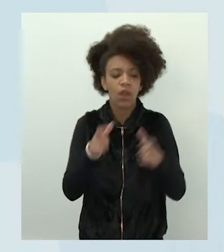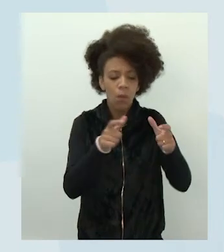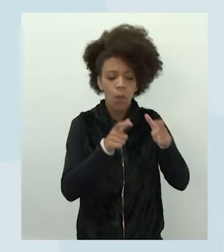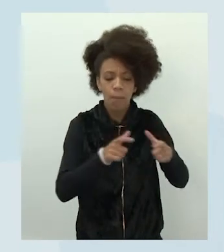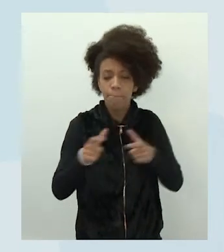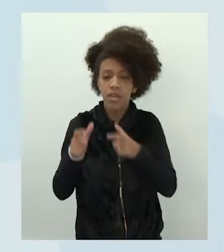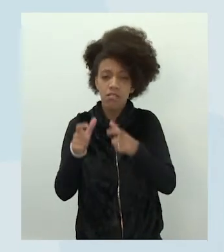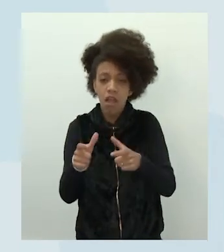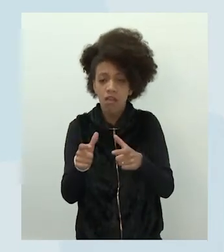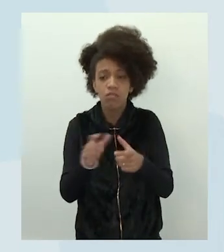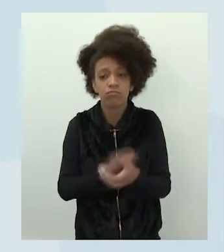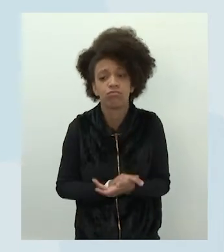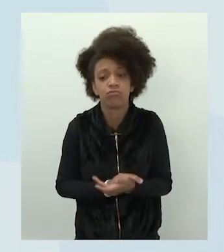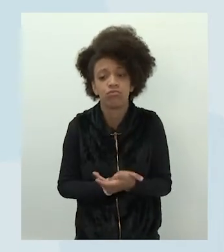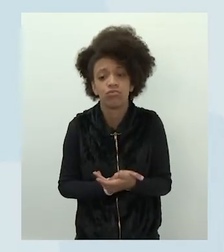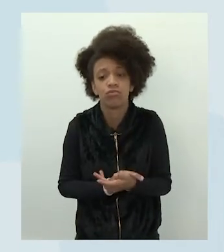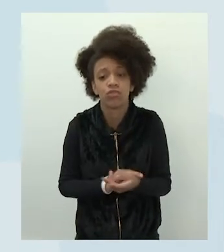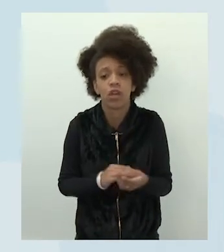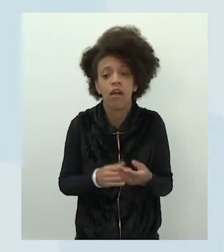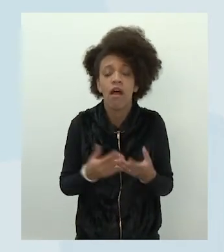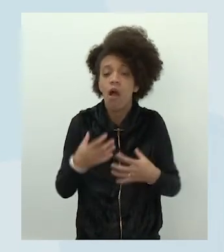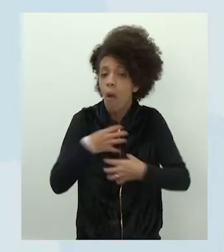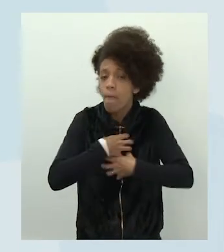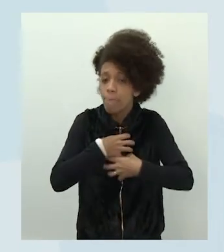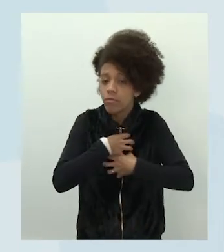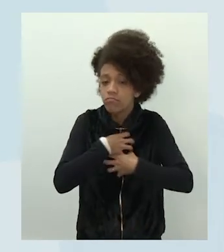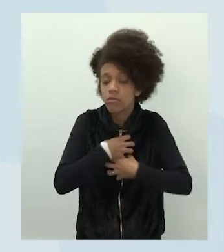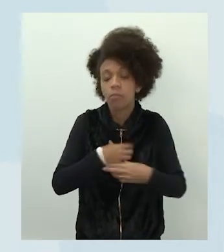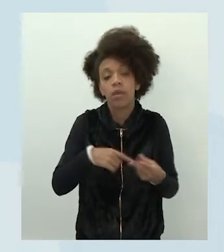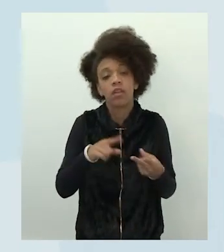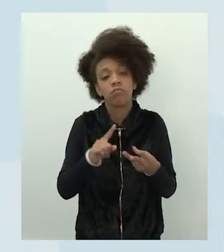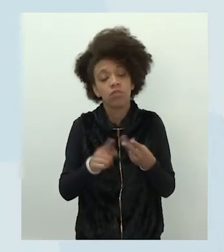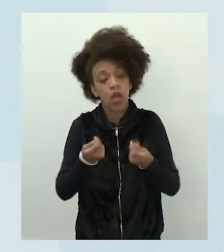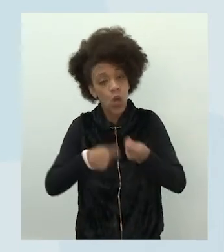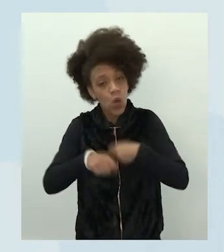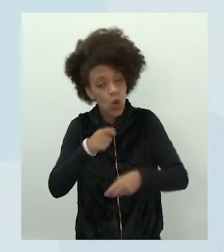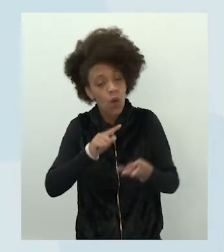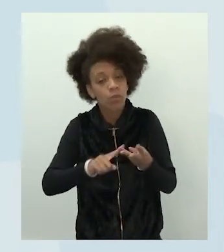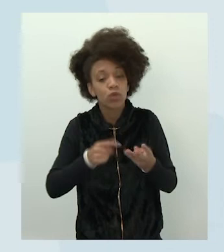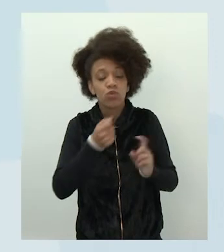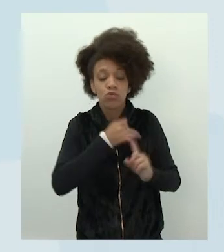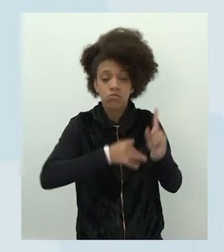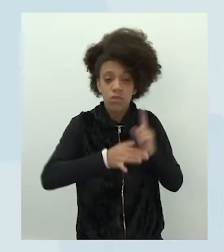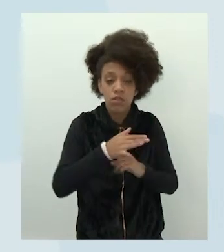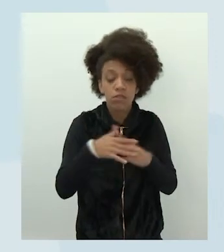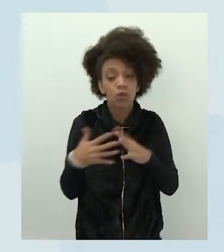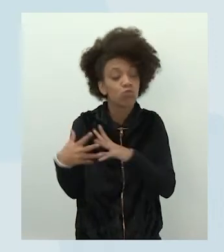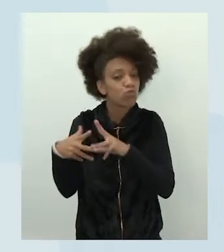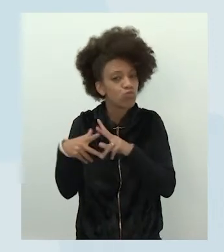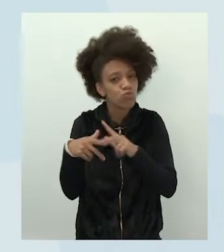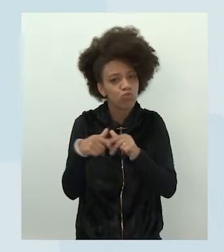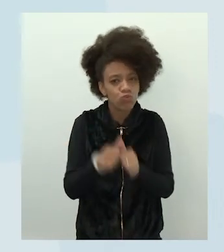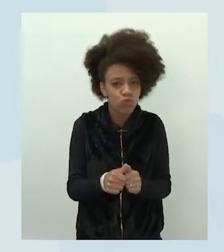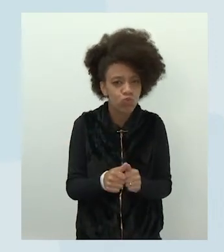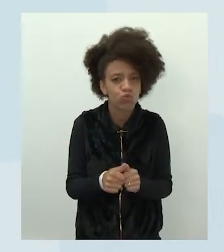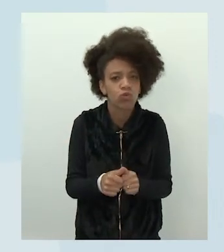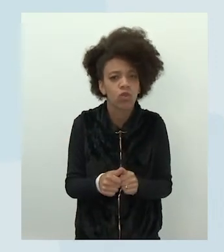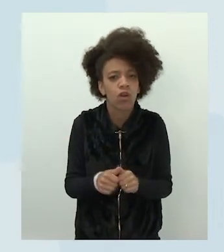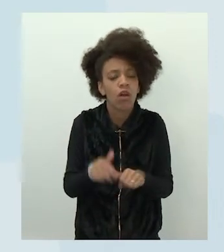físico, determinantes comportamentais, econômicos, sociais. Então, tudo isso